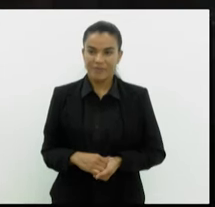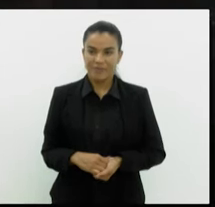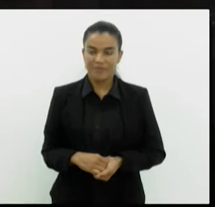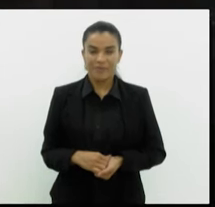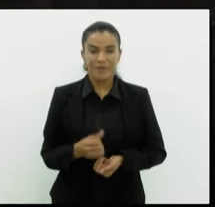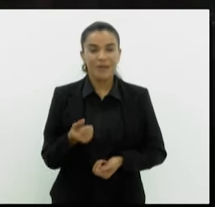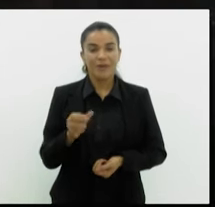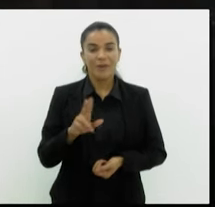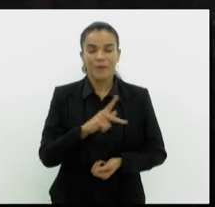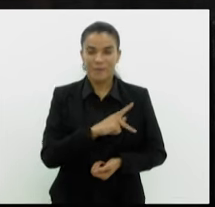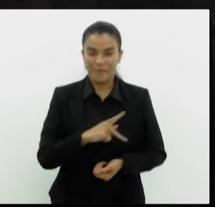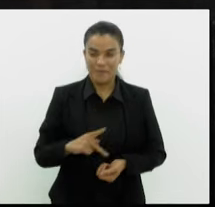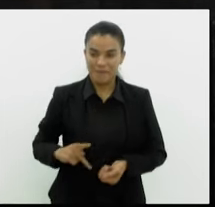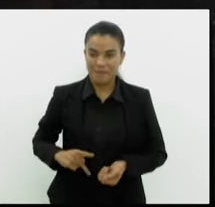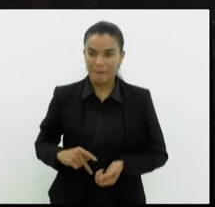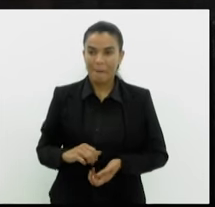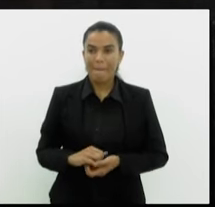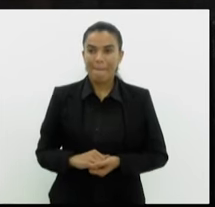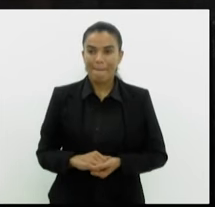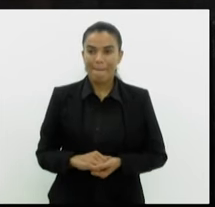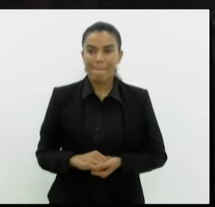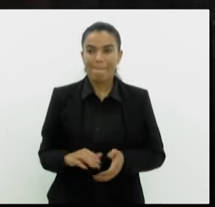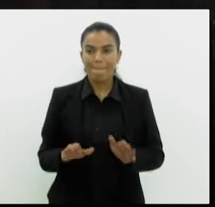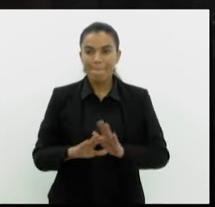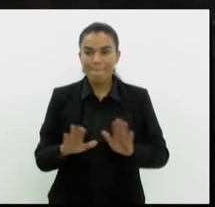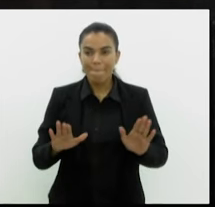Senhor presidente, senhores deputados, senhoras deputadas,